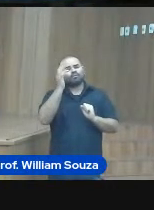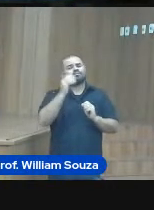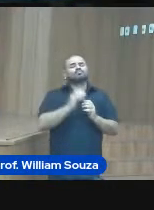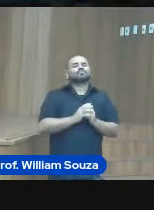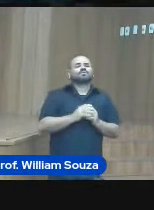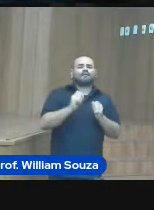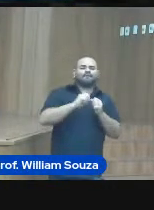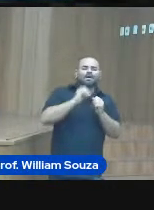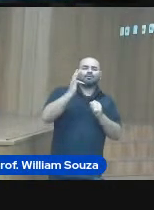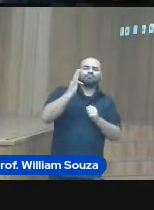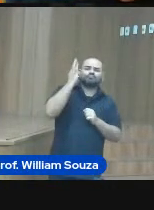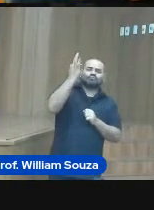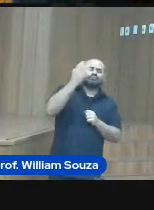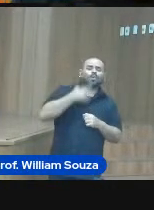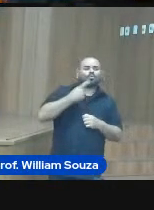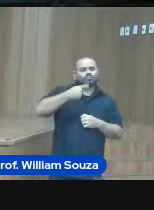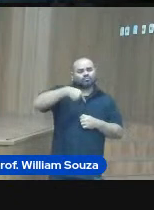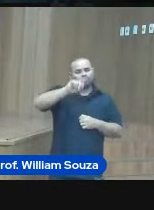iria,